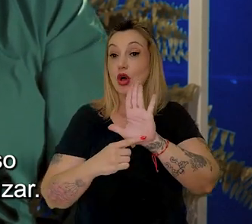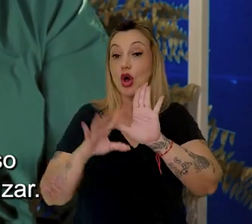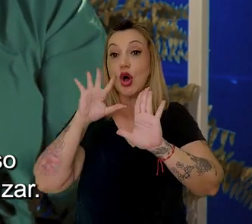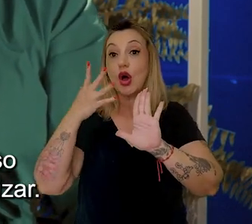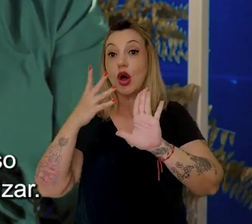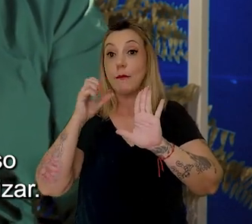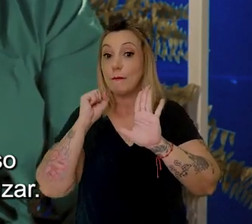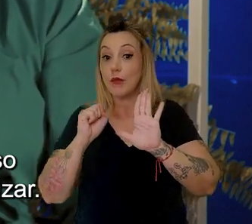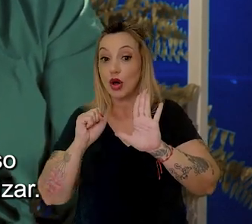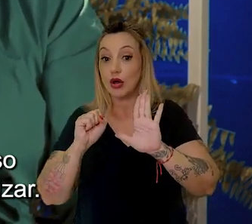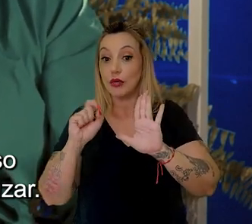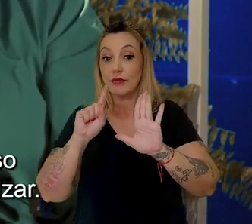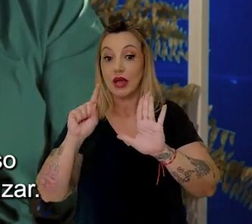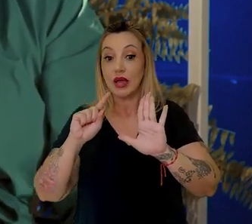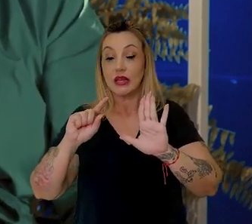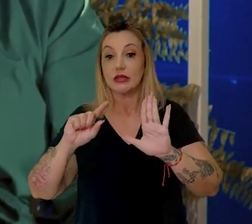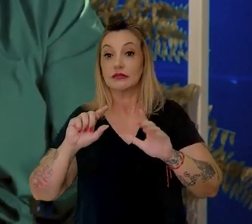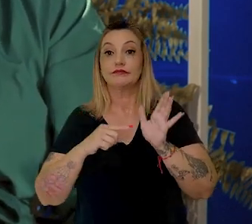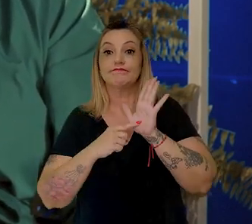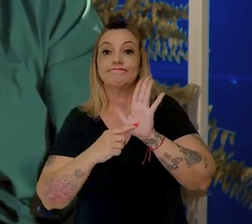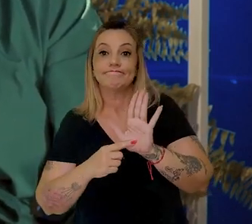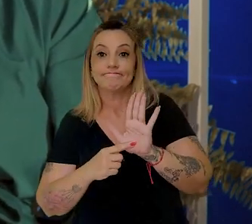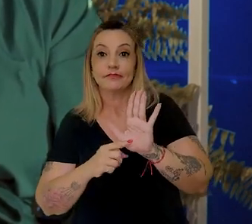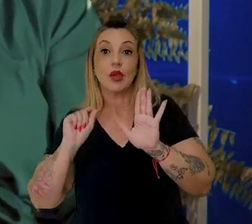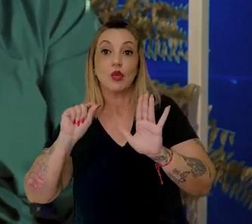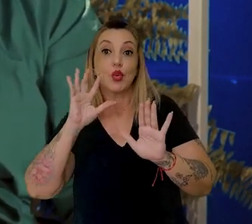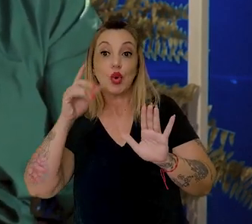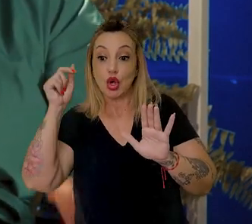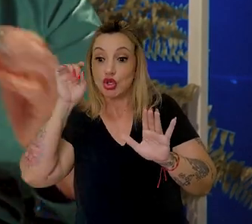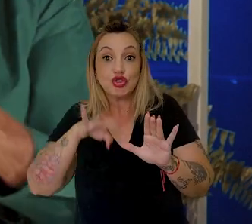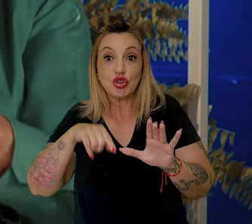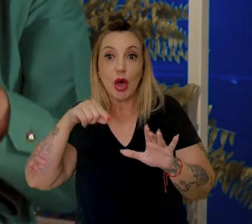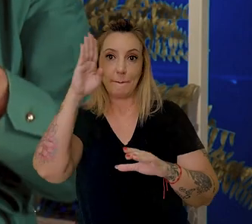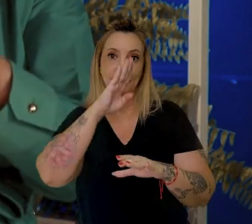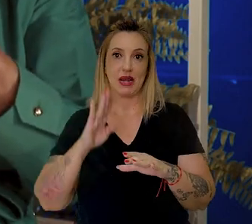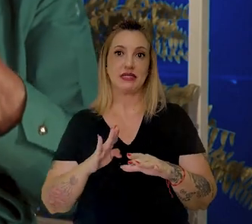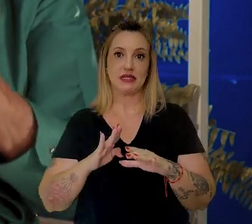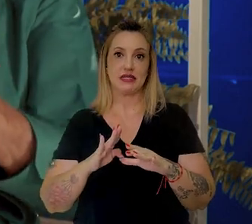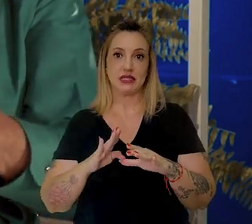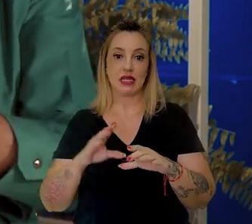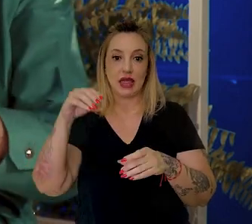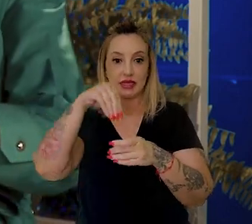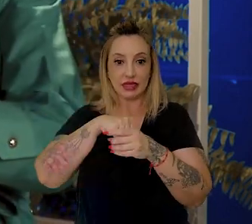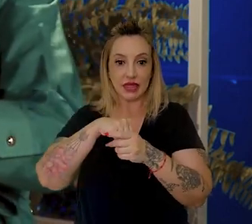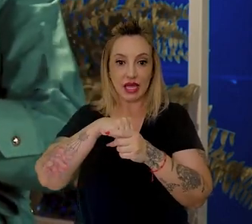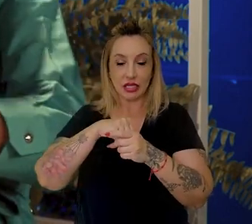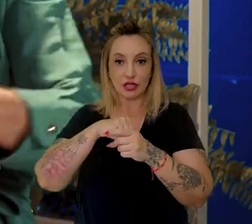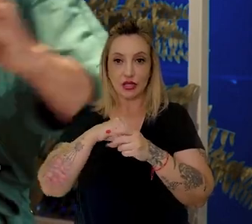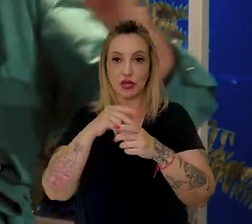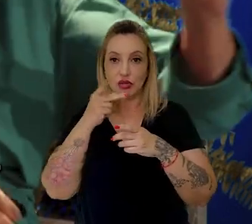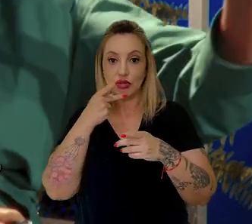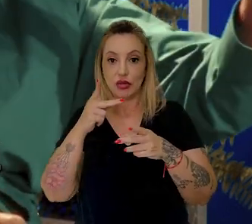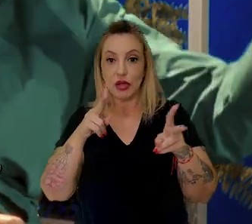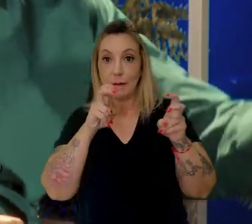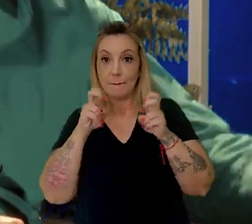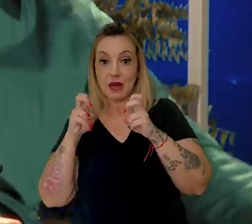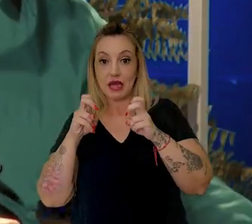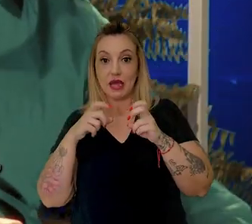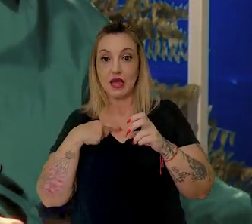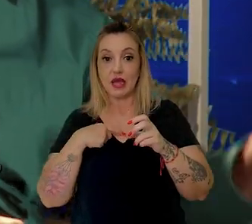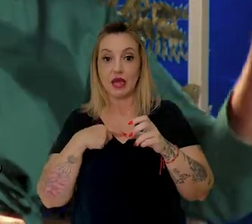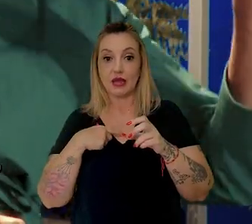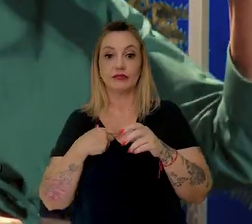acontecer mas mas ele não vai singularizar o que poderia por exemplo est acontecendo no Brasil dentro dessa dimensão que você tá falando eu quero colocar uma